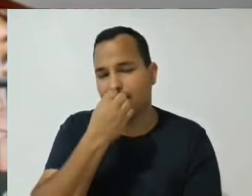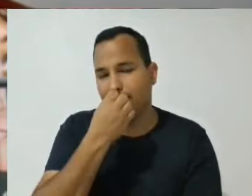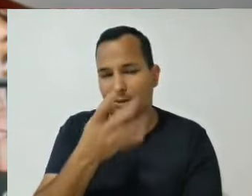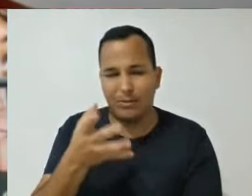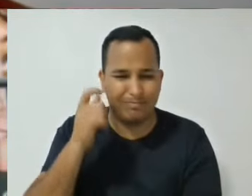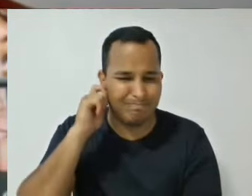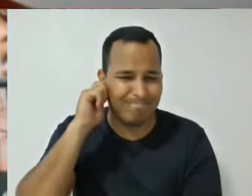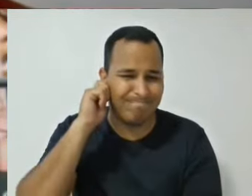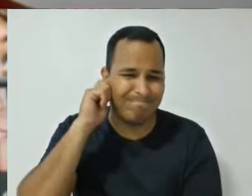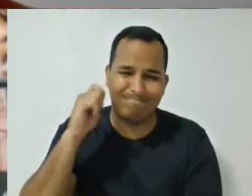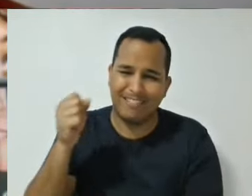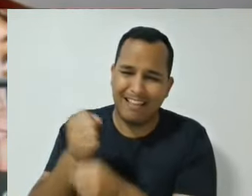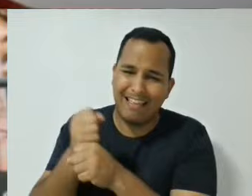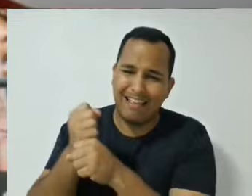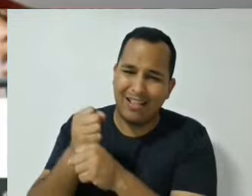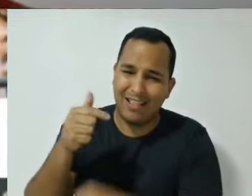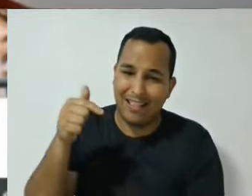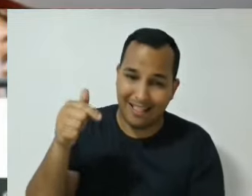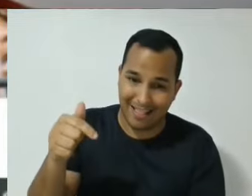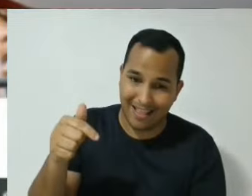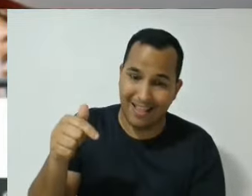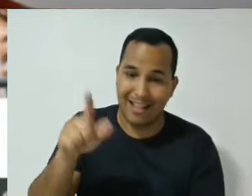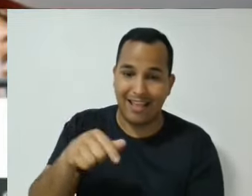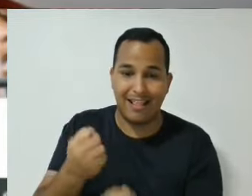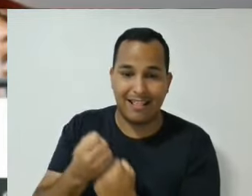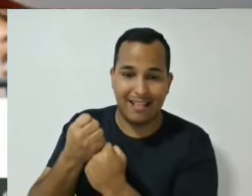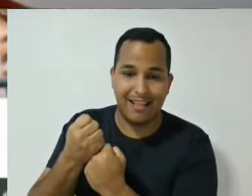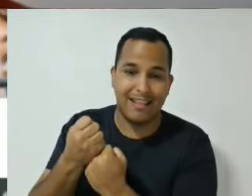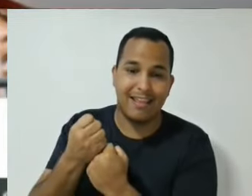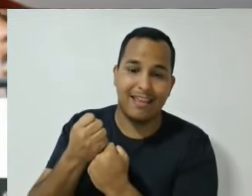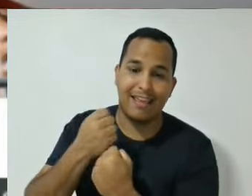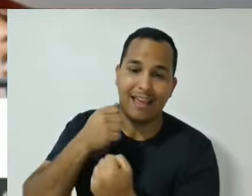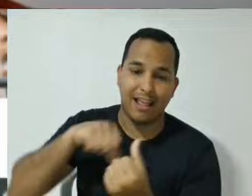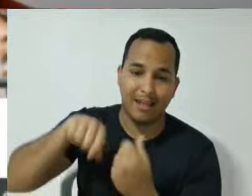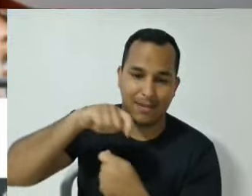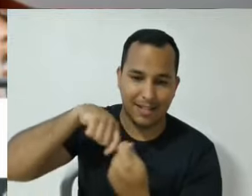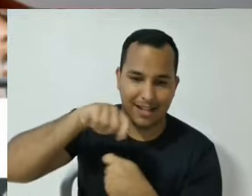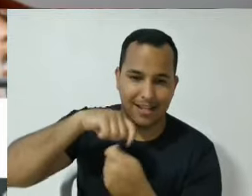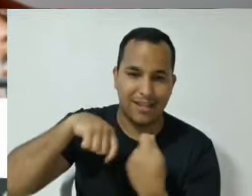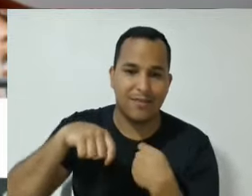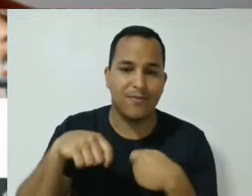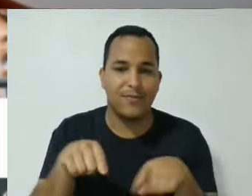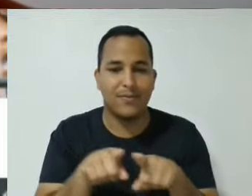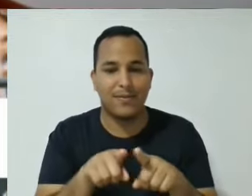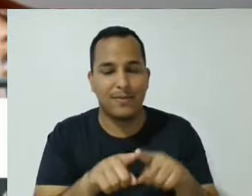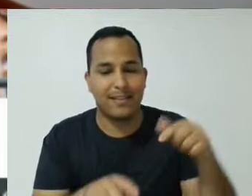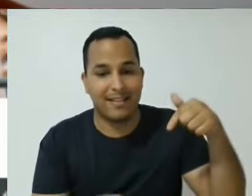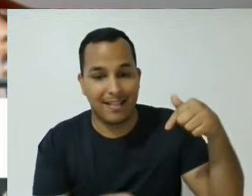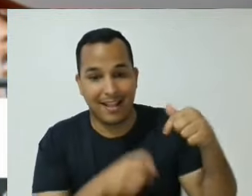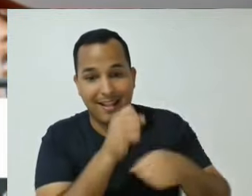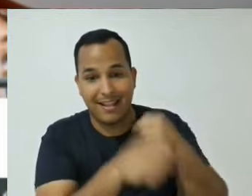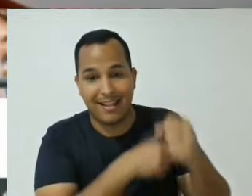preciosos. Foram 7 anos como assistente administrativo e mais 7 anos como gestora.